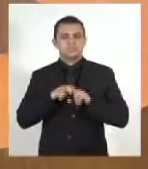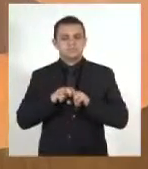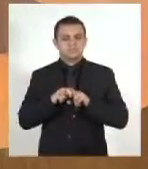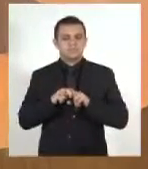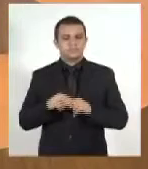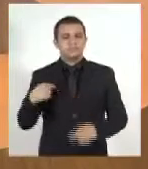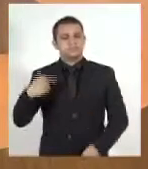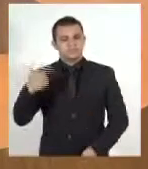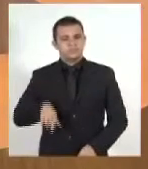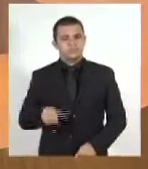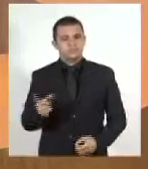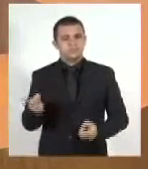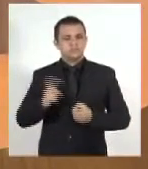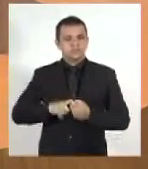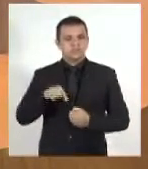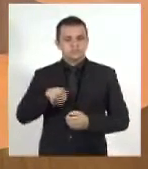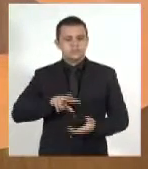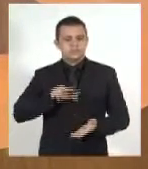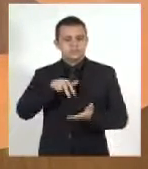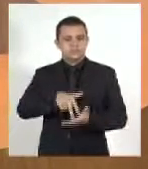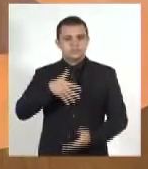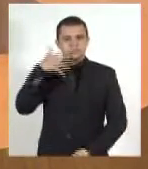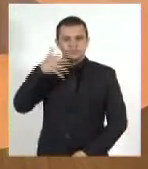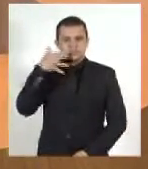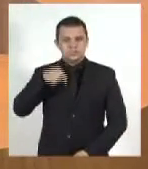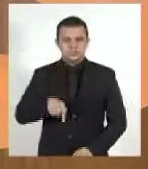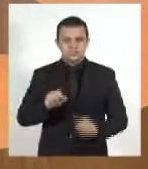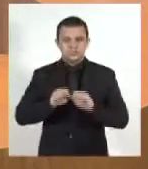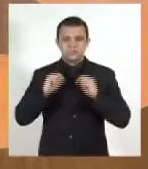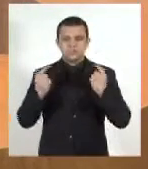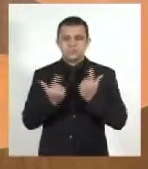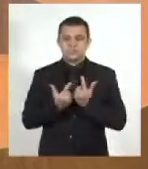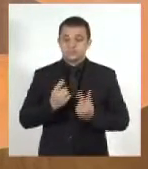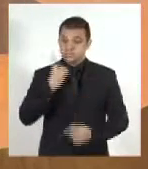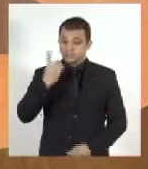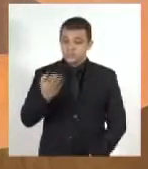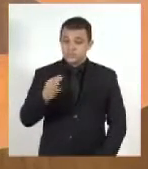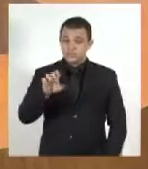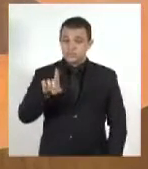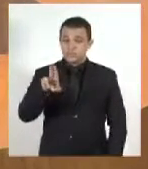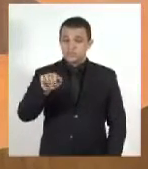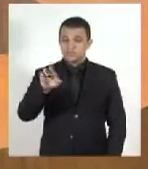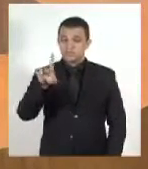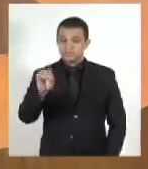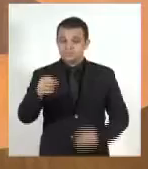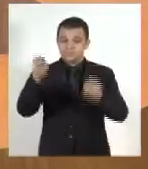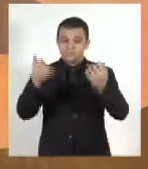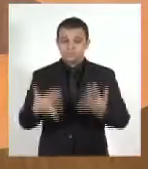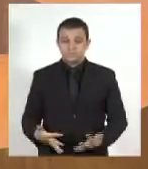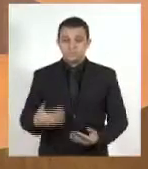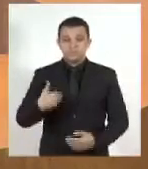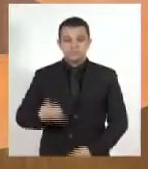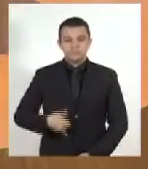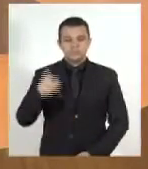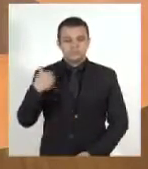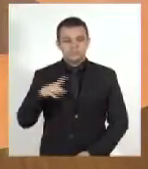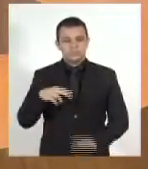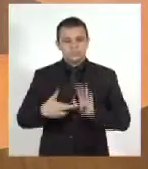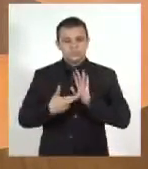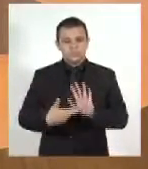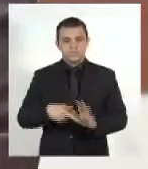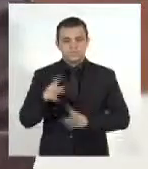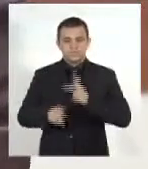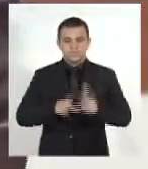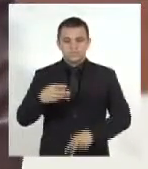mais uma vez ocupando a tribuna desta casa, deputado Eduardo Braide, ressaltar o orgulho de representar o povo do